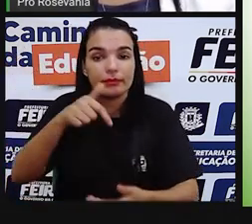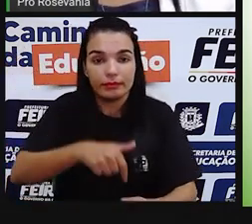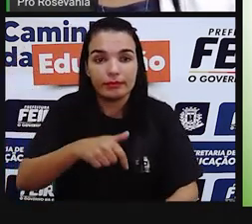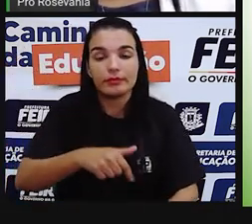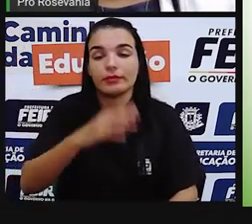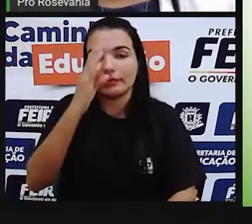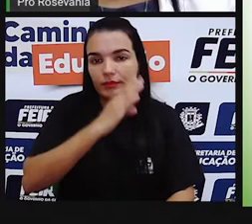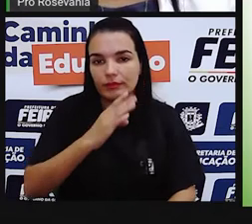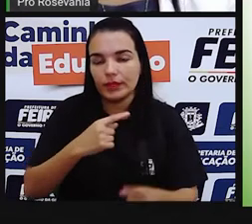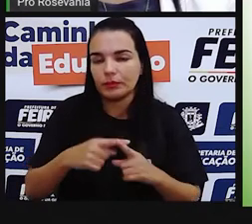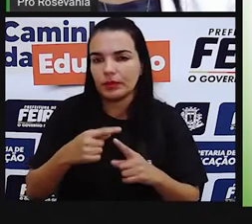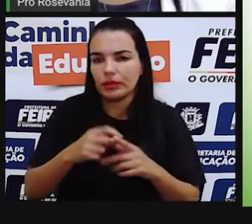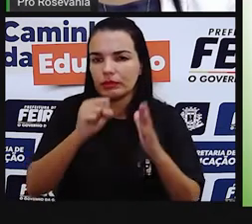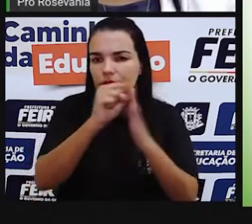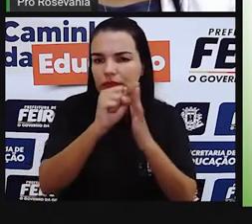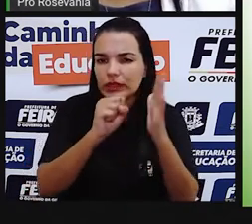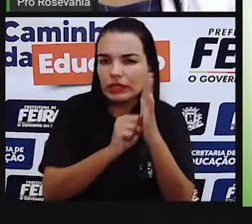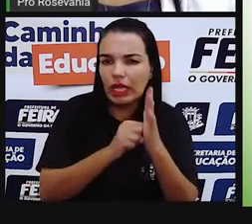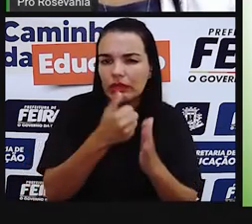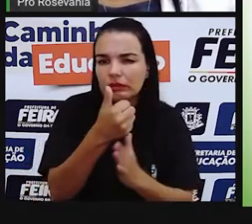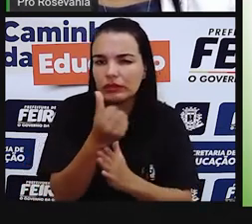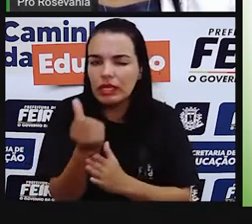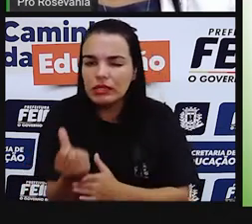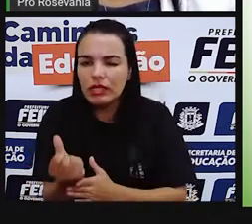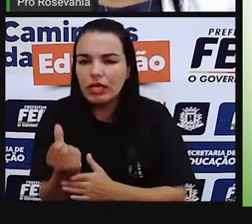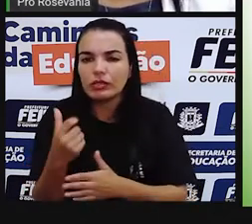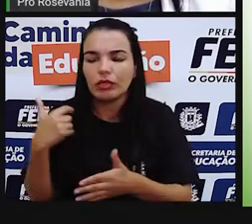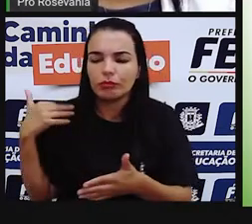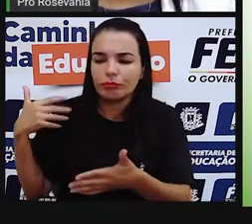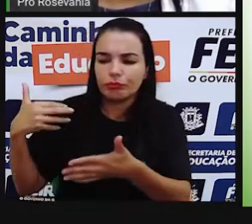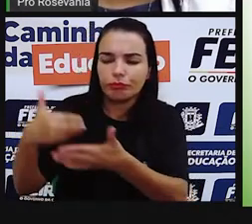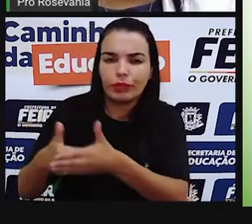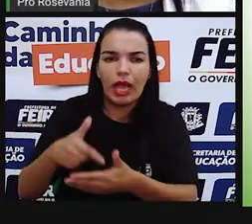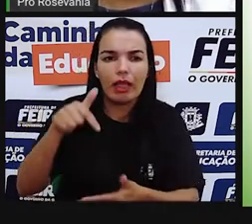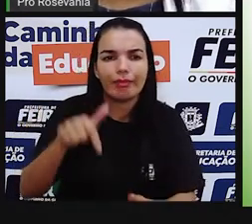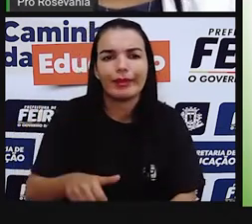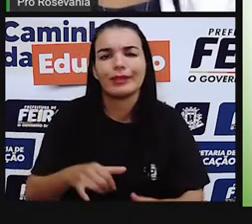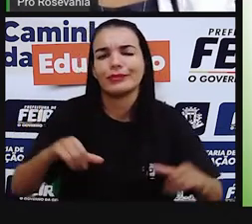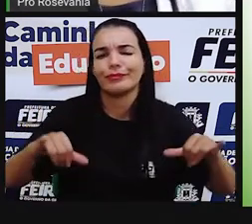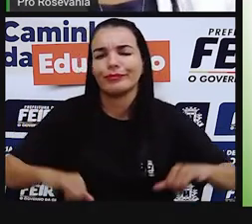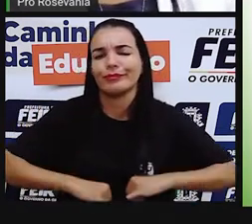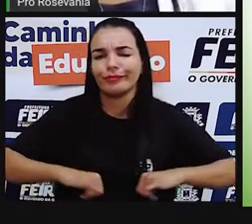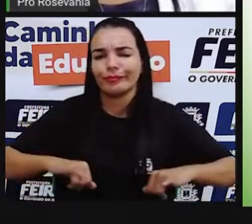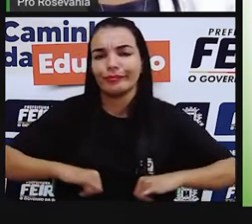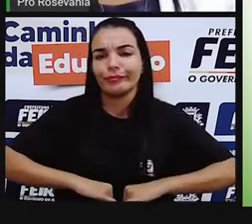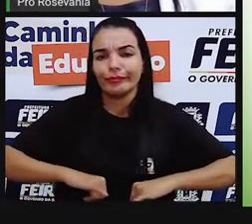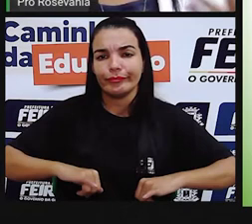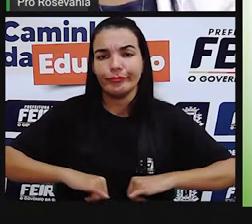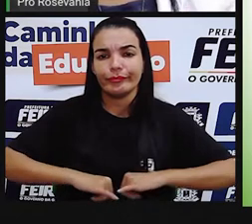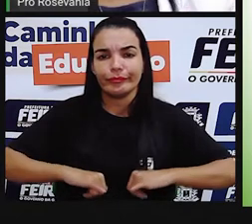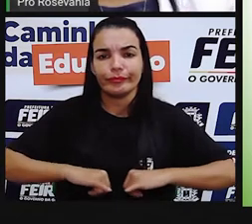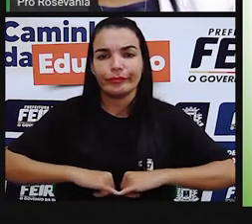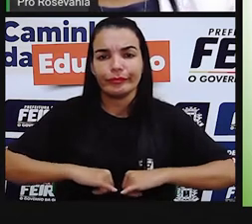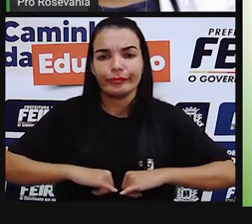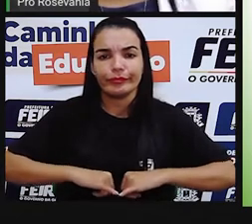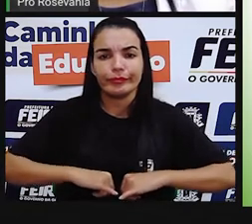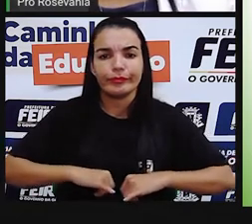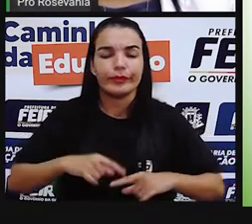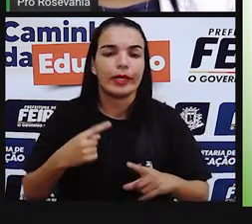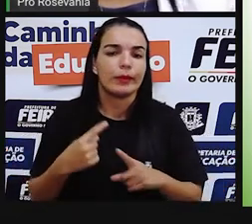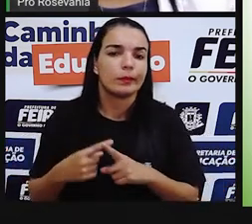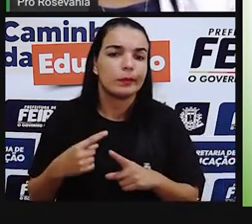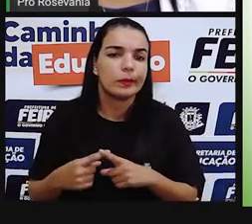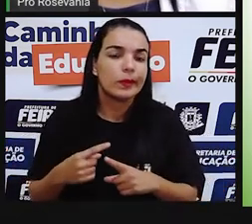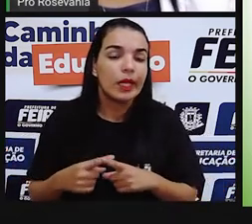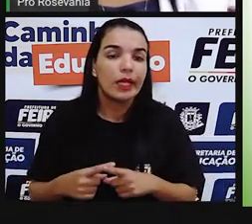no século XVI, mas que vieram ao longo do tempo sofrendo, infelizmente, né, ou felizmente, a